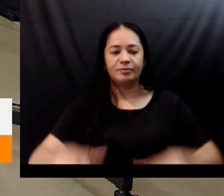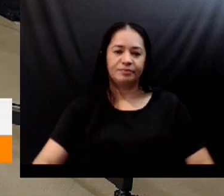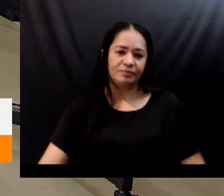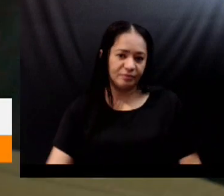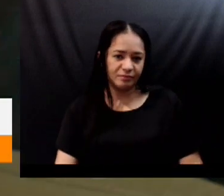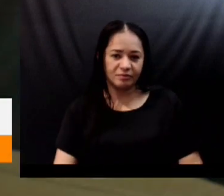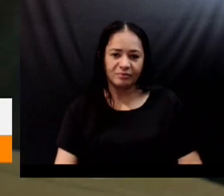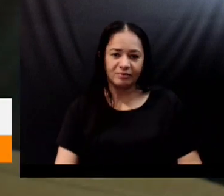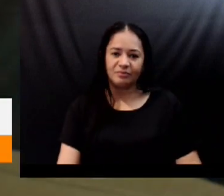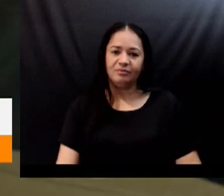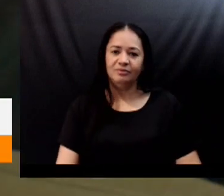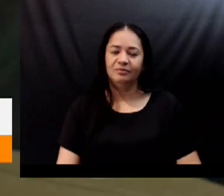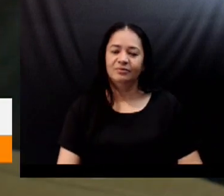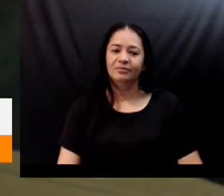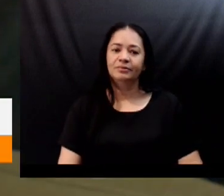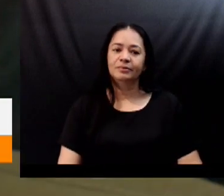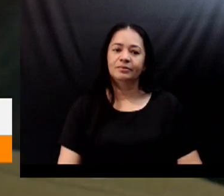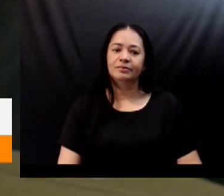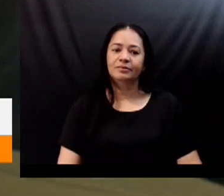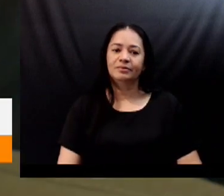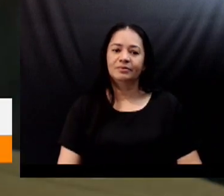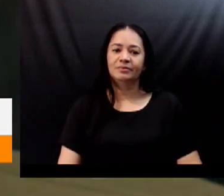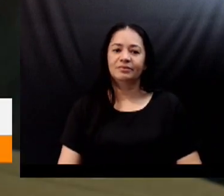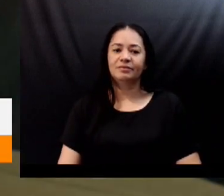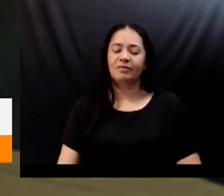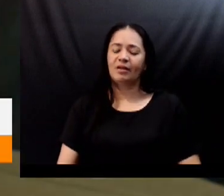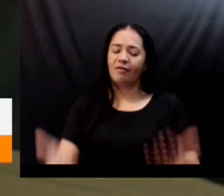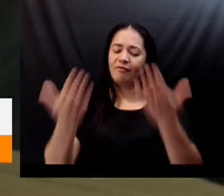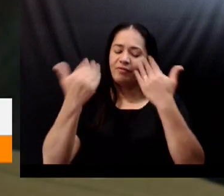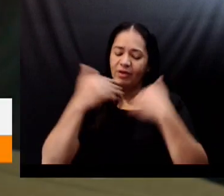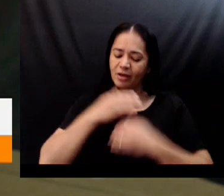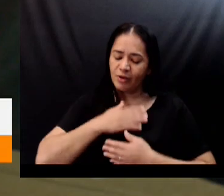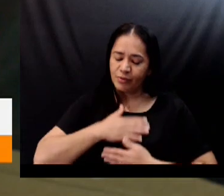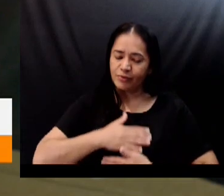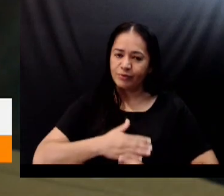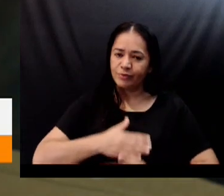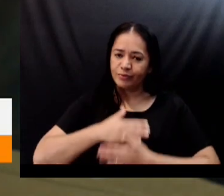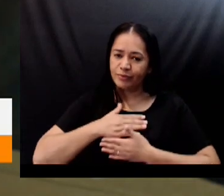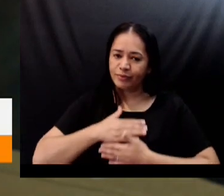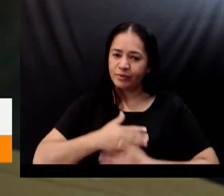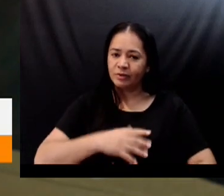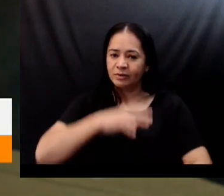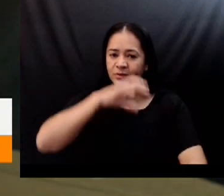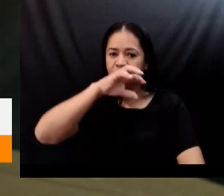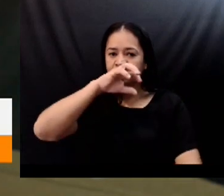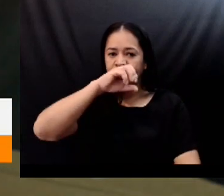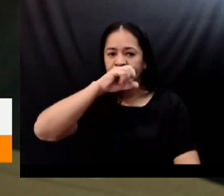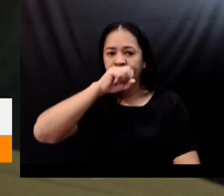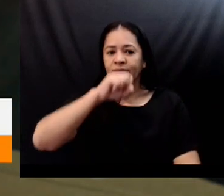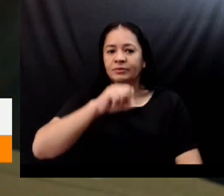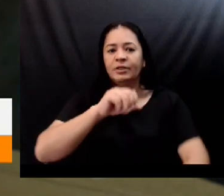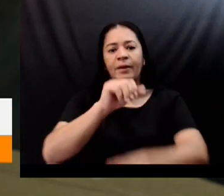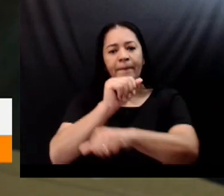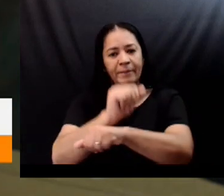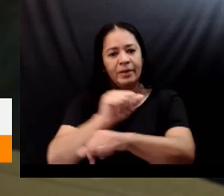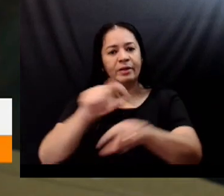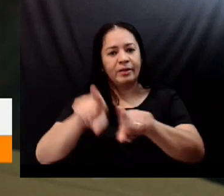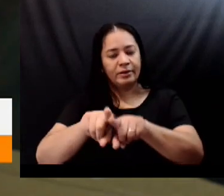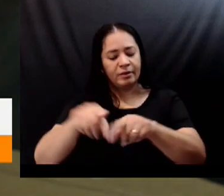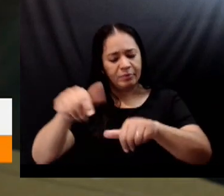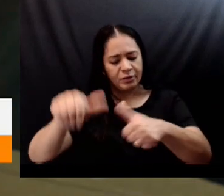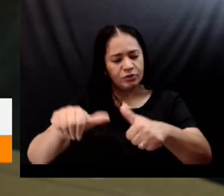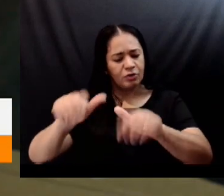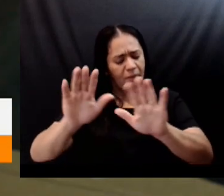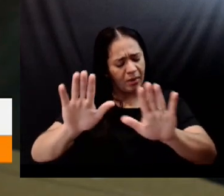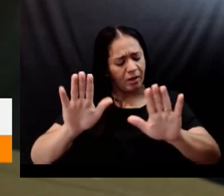isso, gente. Vamos lá, né? Descansar, respirar, contemplar e parar de julgar. Faz isso ao invés de julgar. Vai